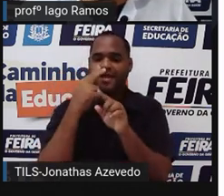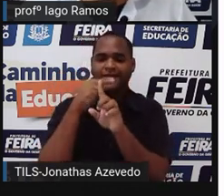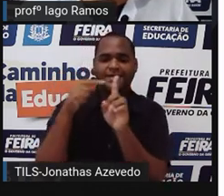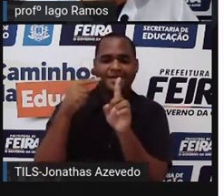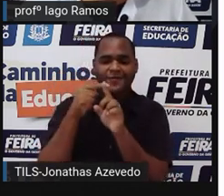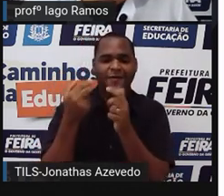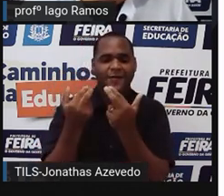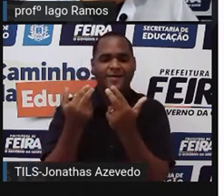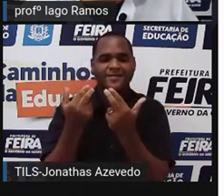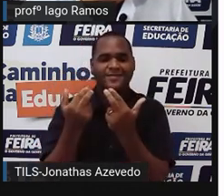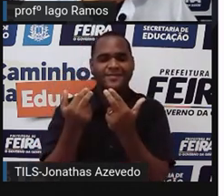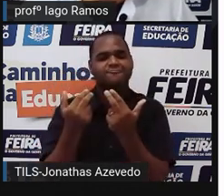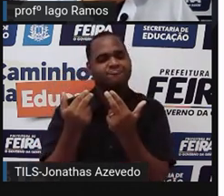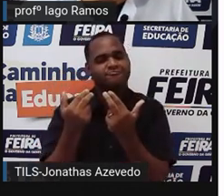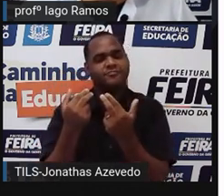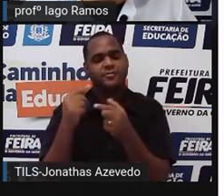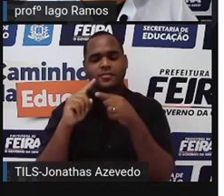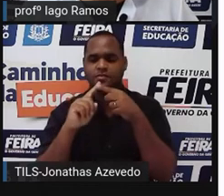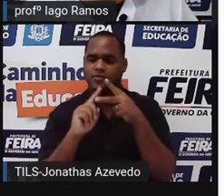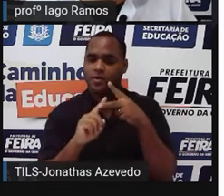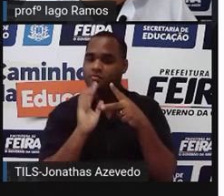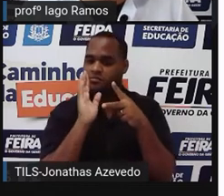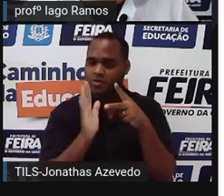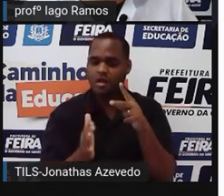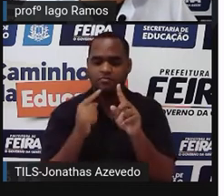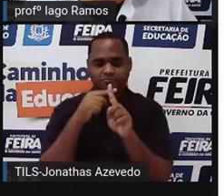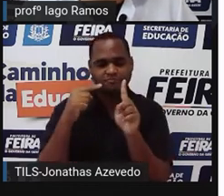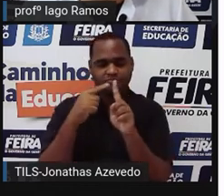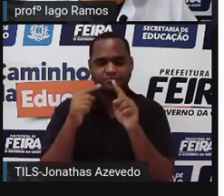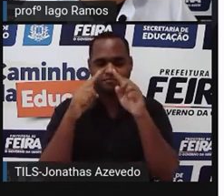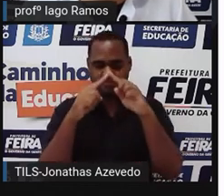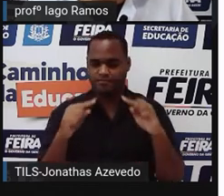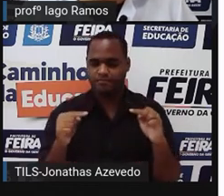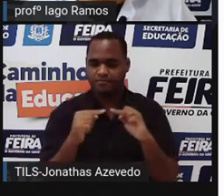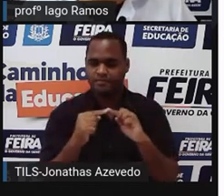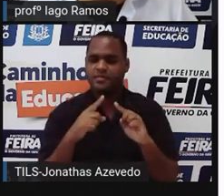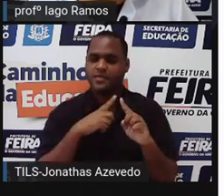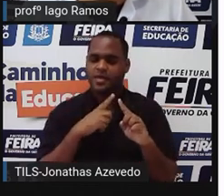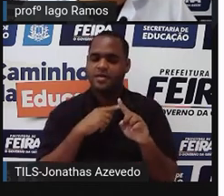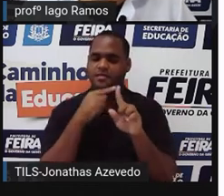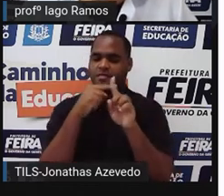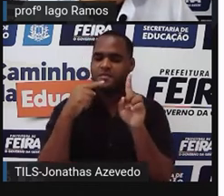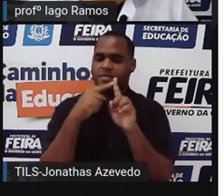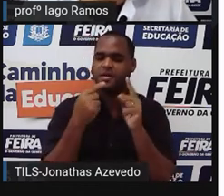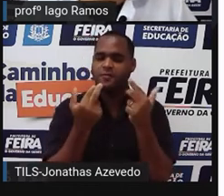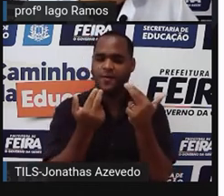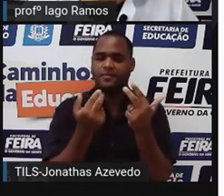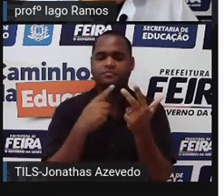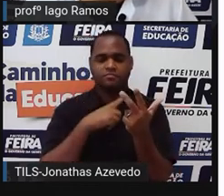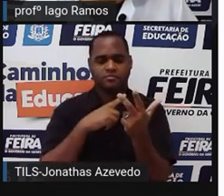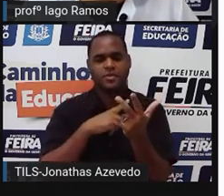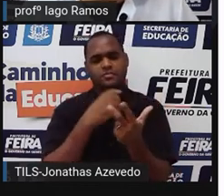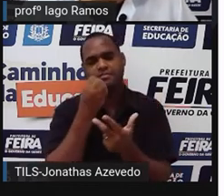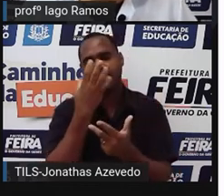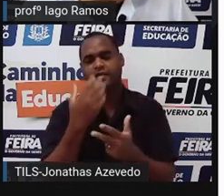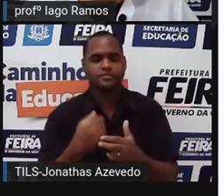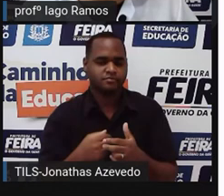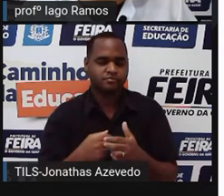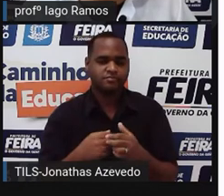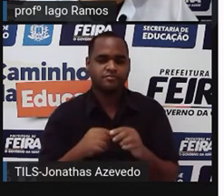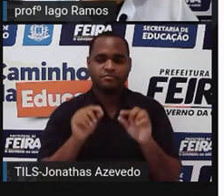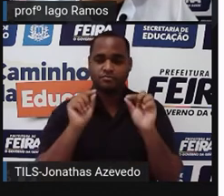dois, tá? E a gente já estudou semelhança de triângulos. Dois triângulos são semelhantes, tá?